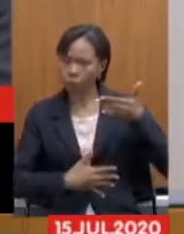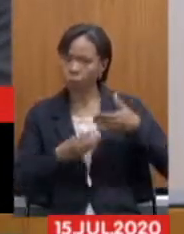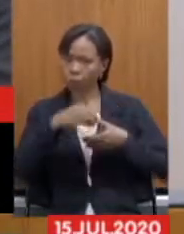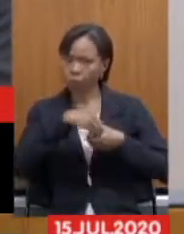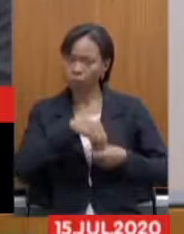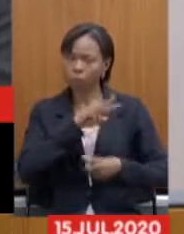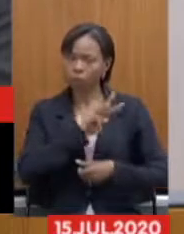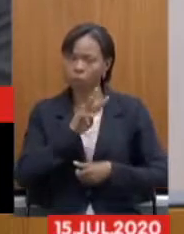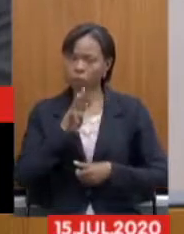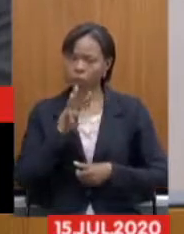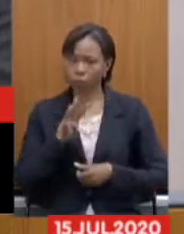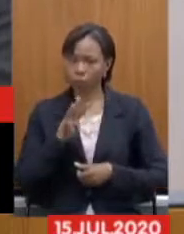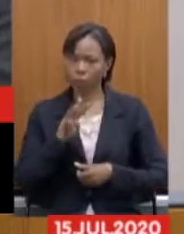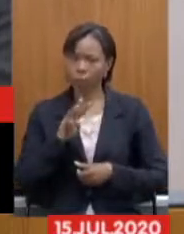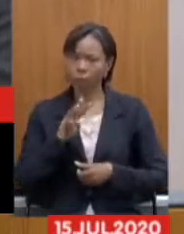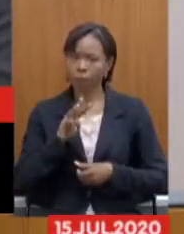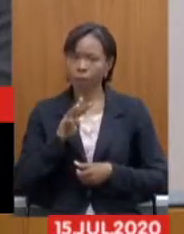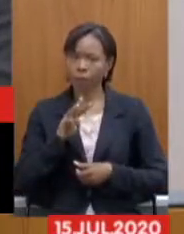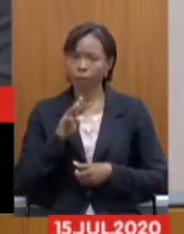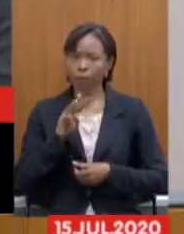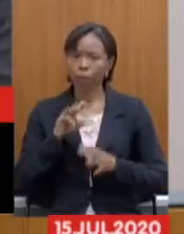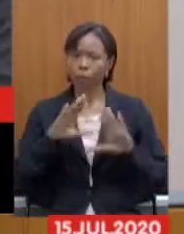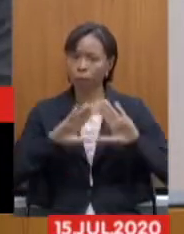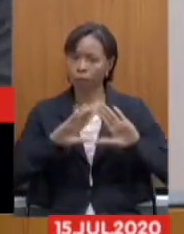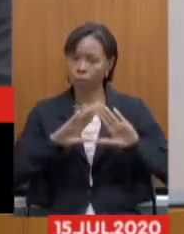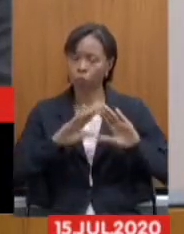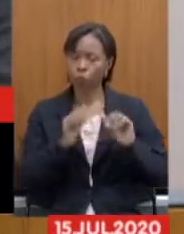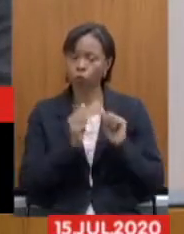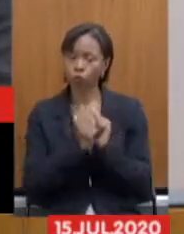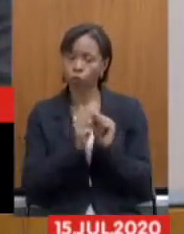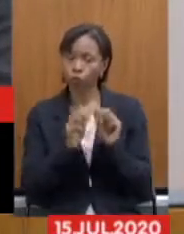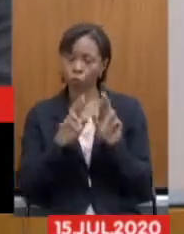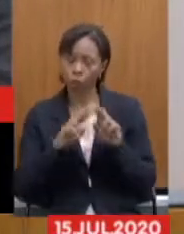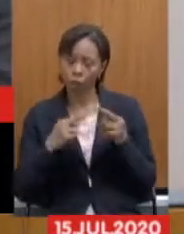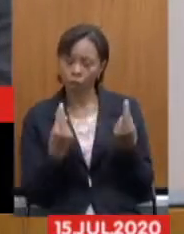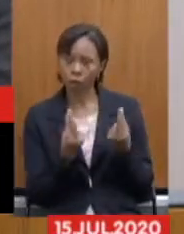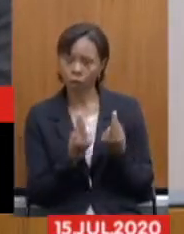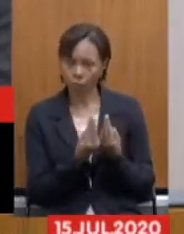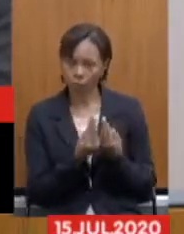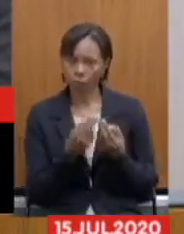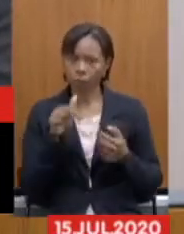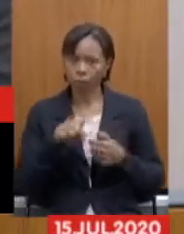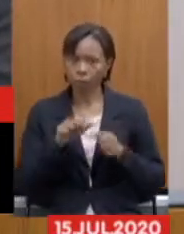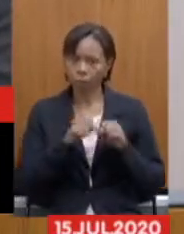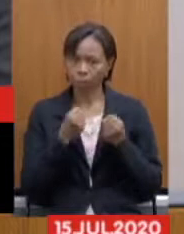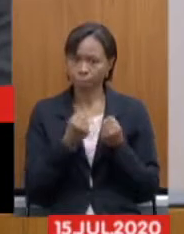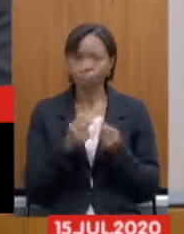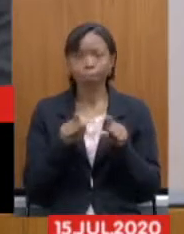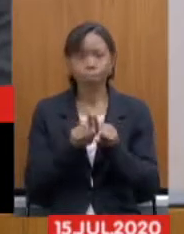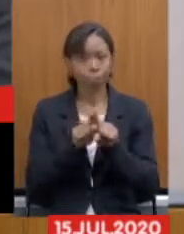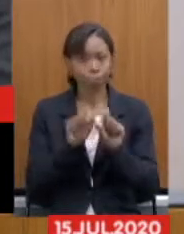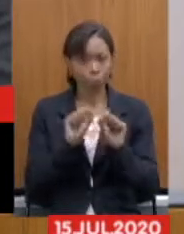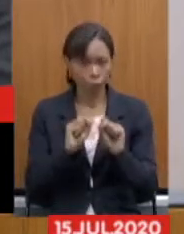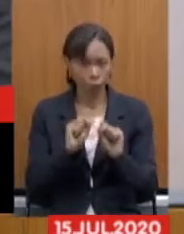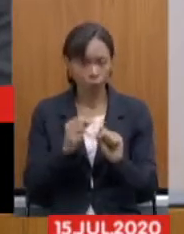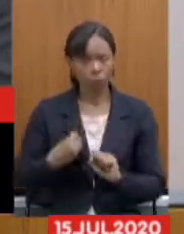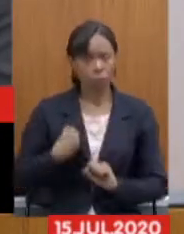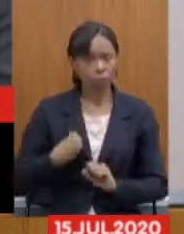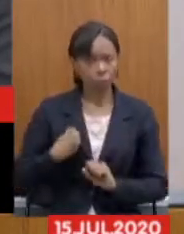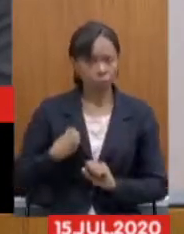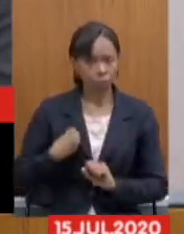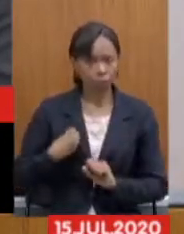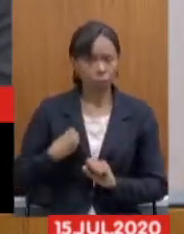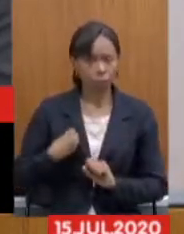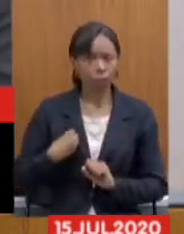da Assembleia, localizada junto à transmissão das reuniões deste seminário. Também poderão participar, por meio da ferramenta digital,